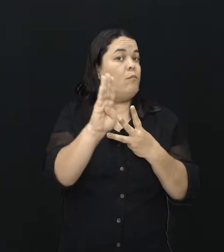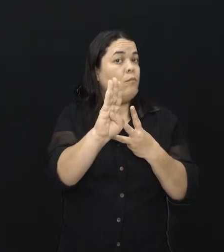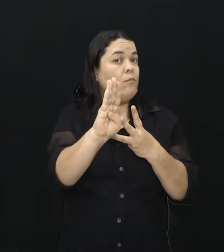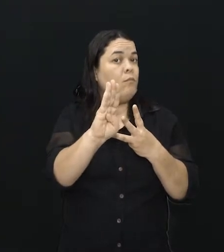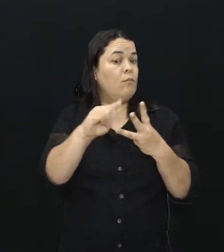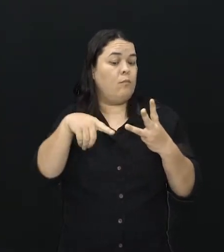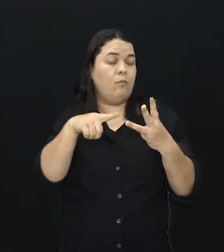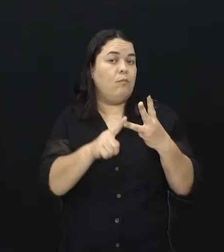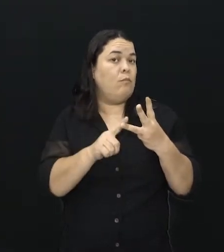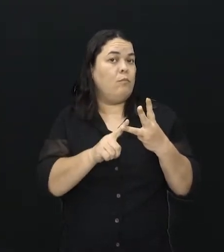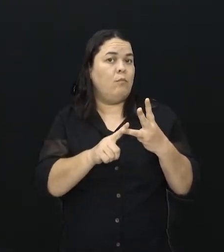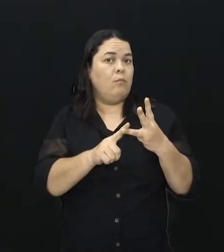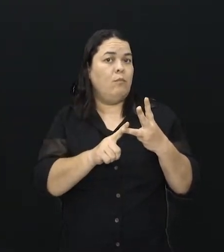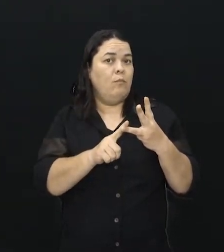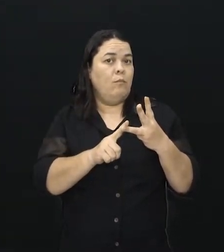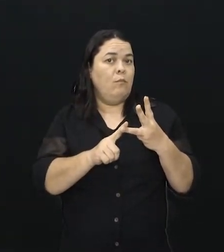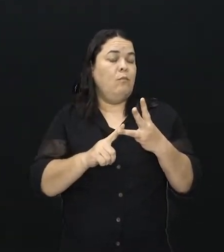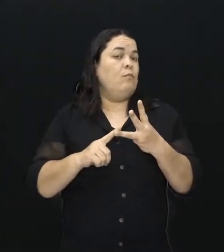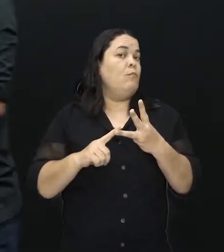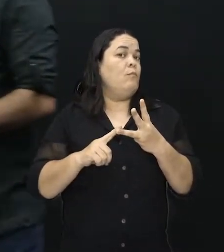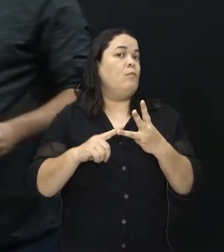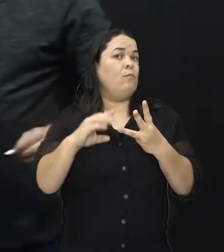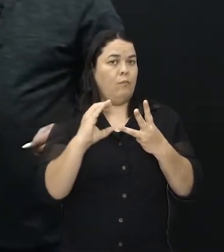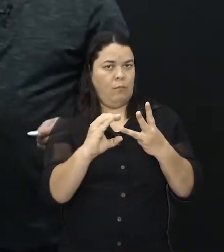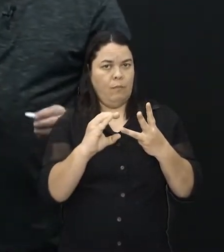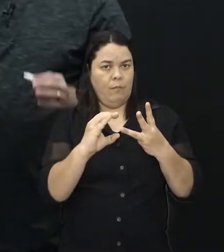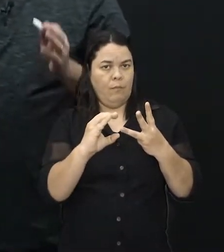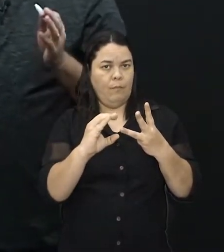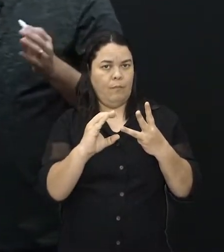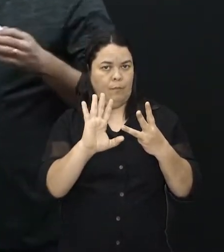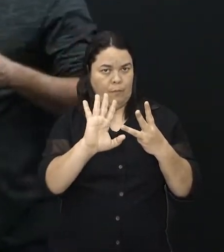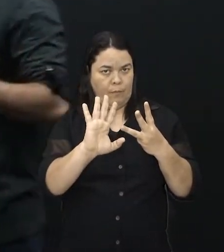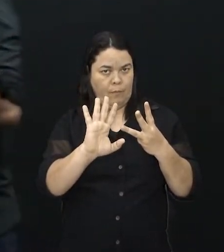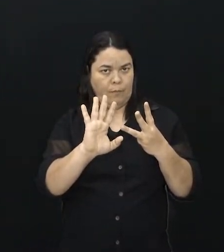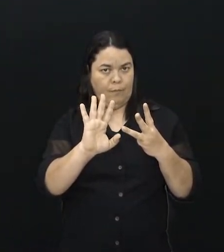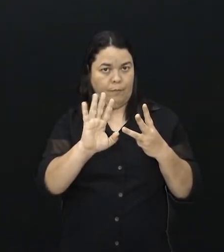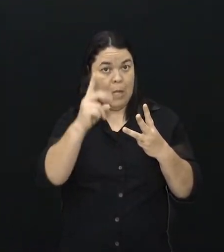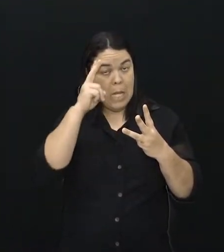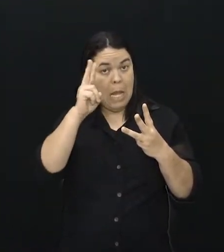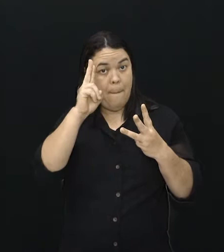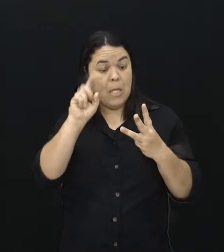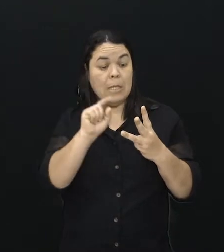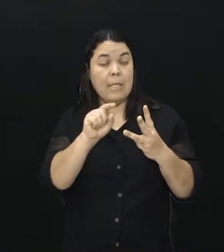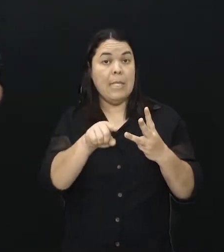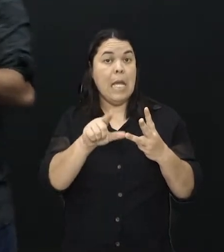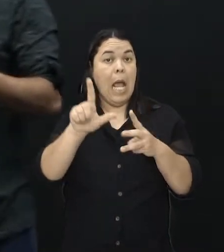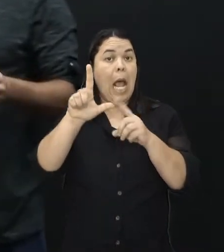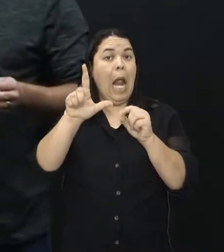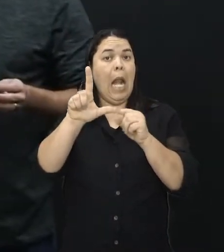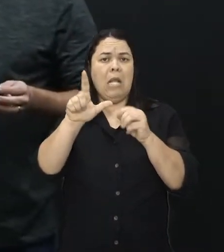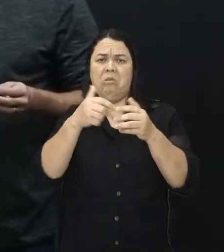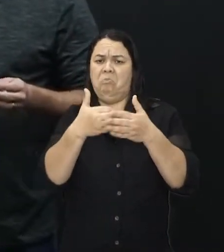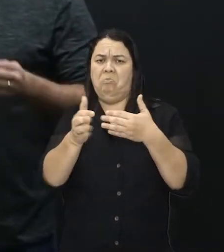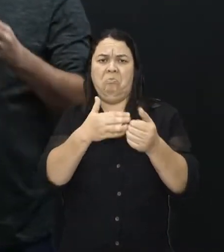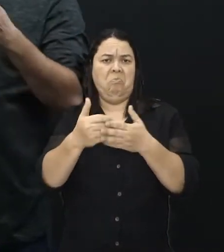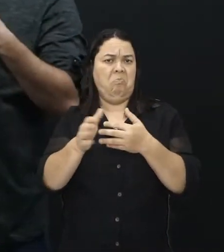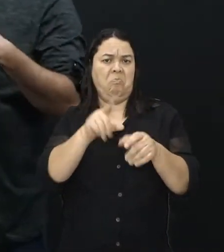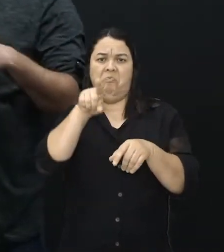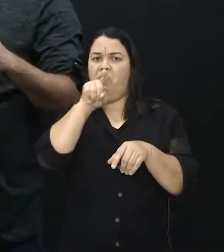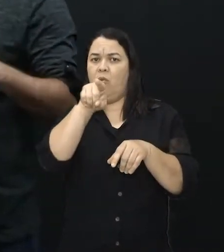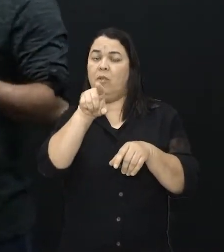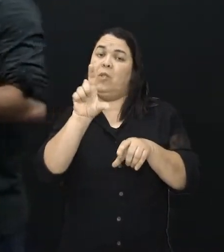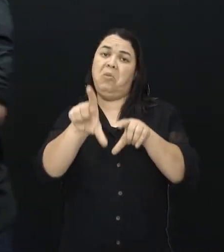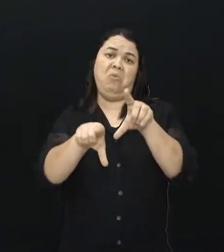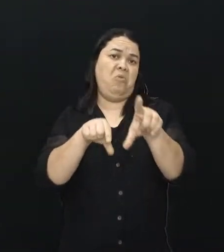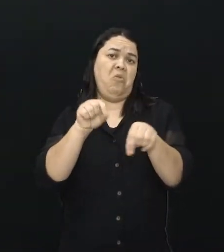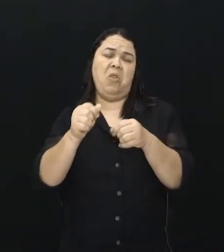B e a terceira parte eu posso chamá-la de C. Lembrando que as letras é você quem escolhe. Eu poderia